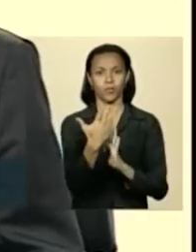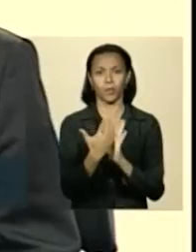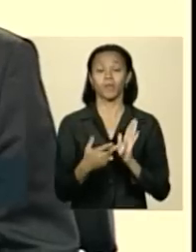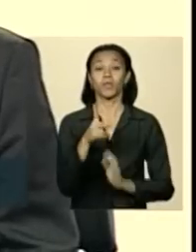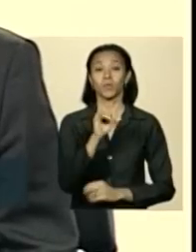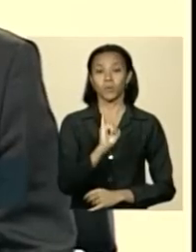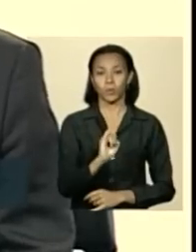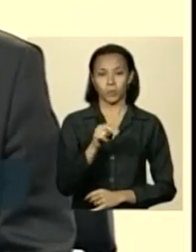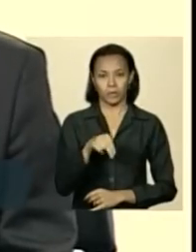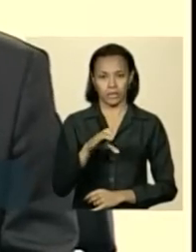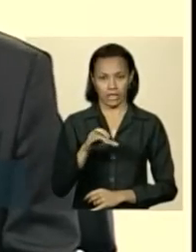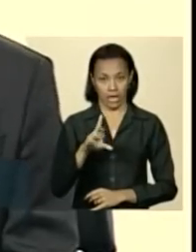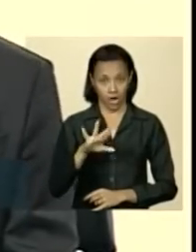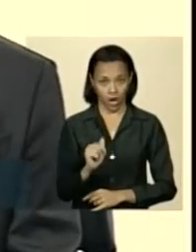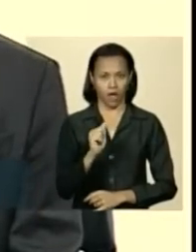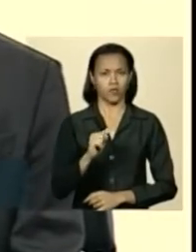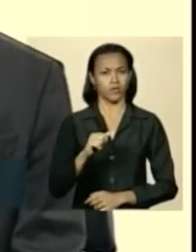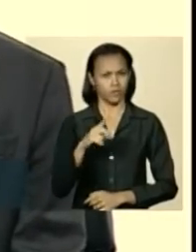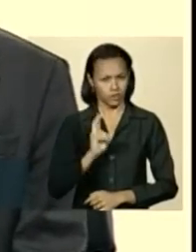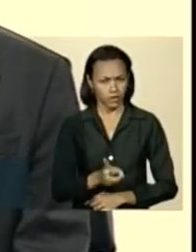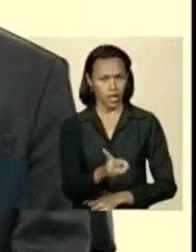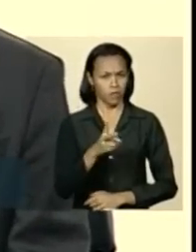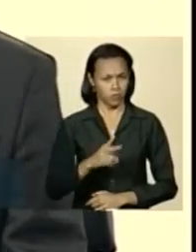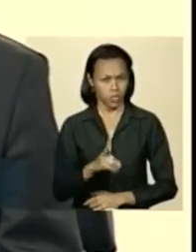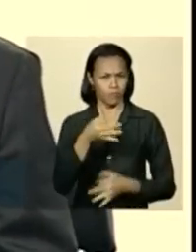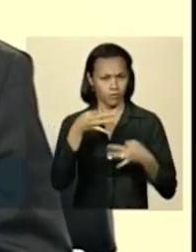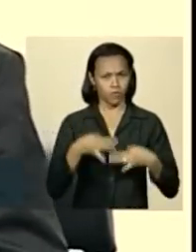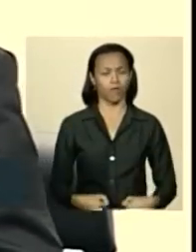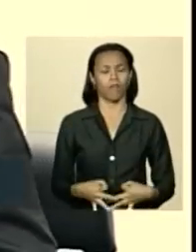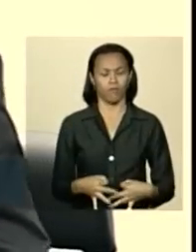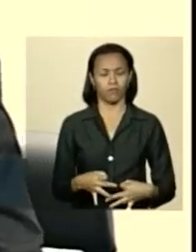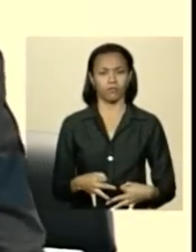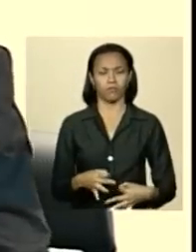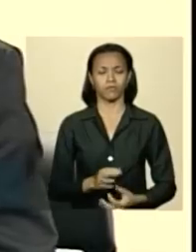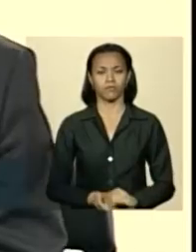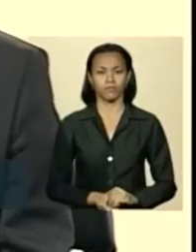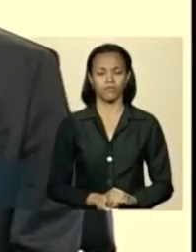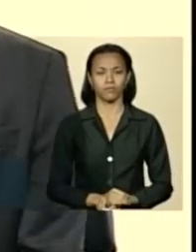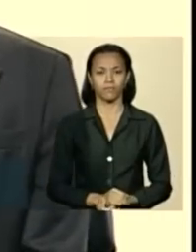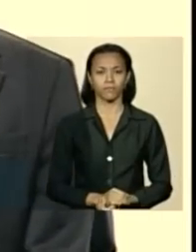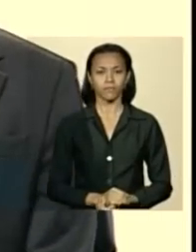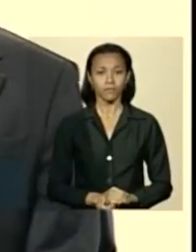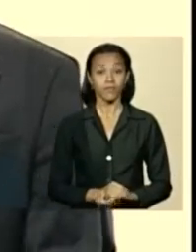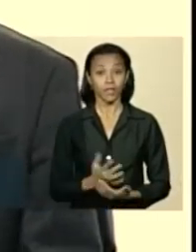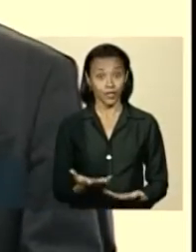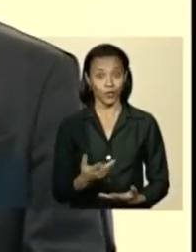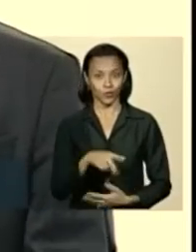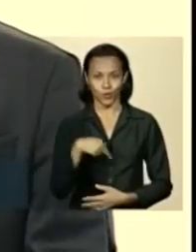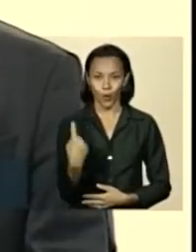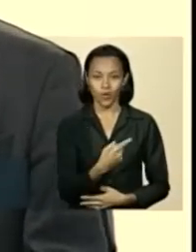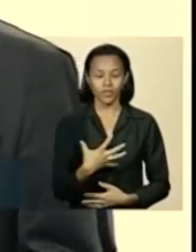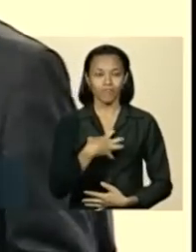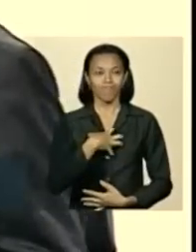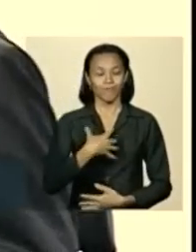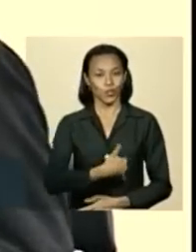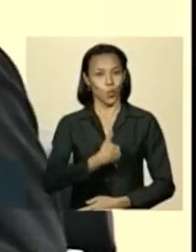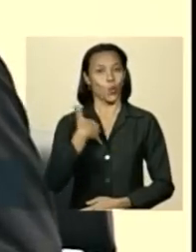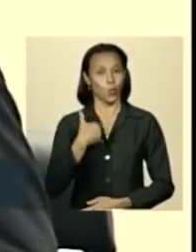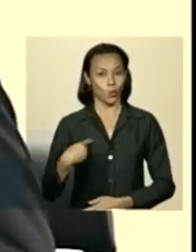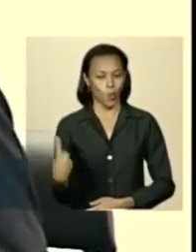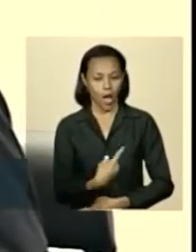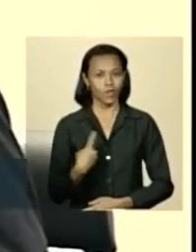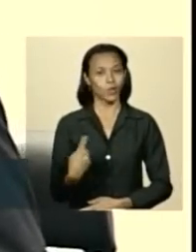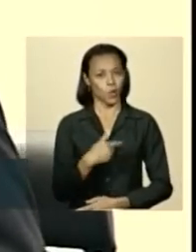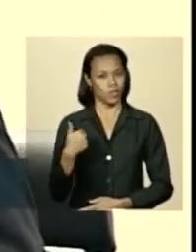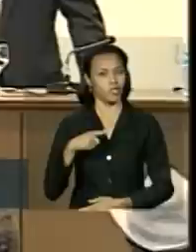isso com probidade com correção com honestidade e isso muito nos orgulha a todos nós que